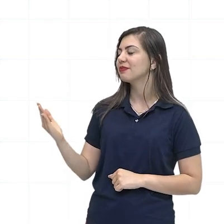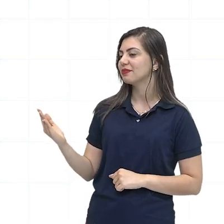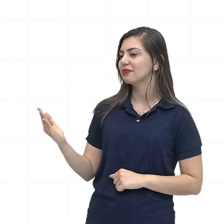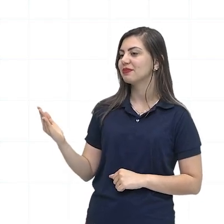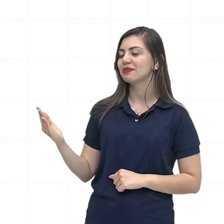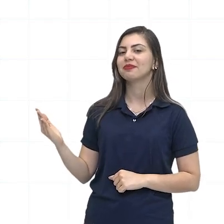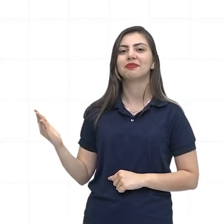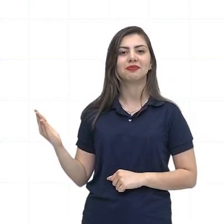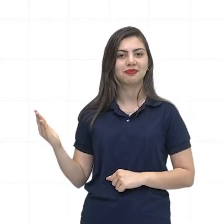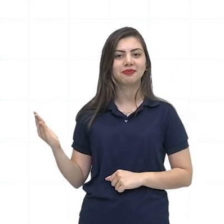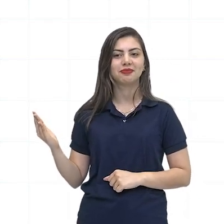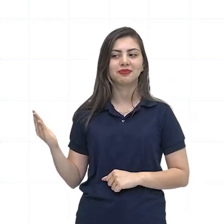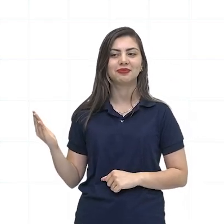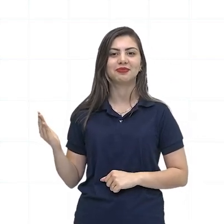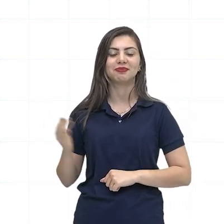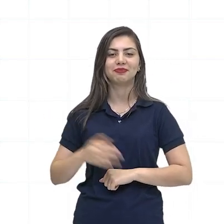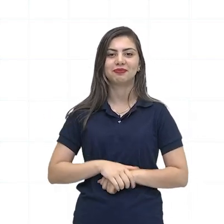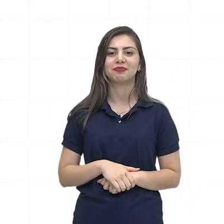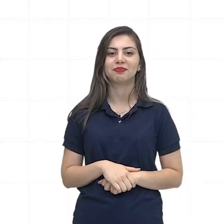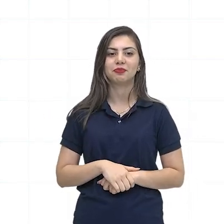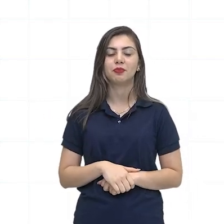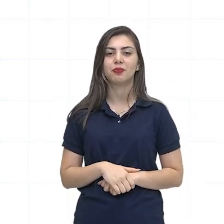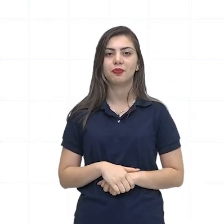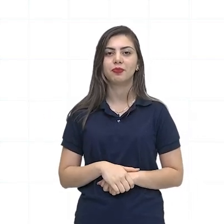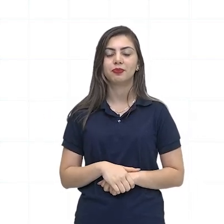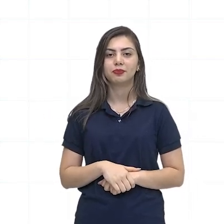o pilates, dentre outros tipos de